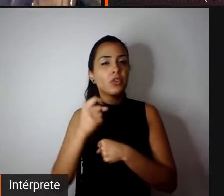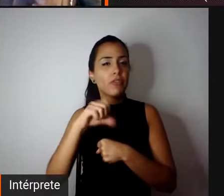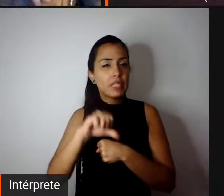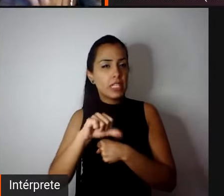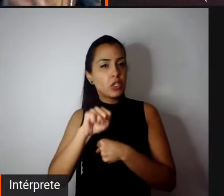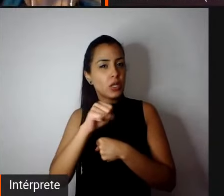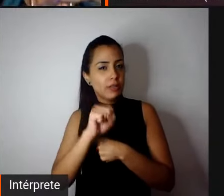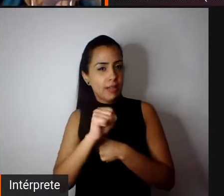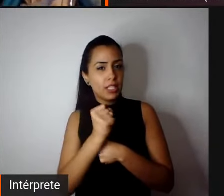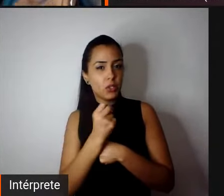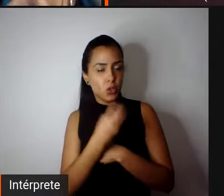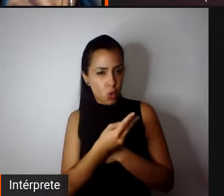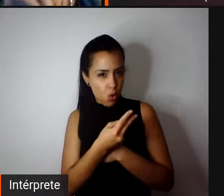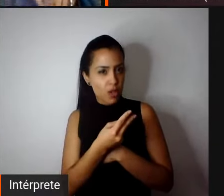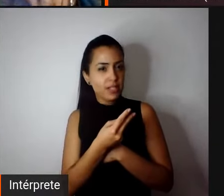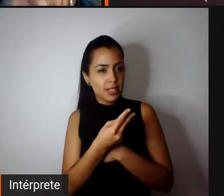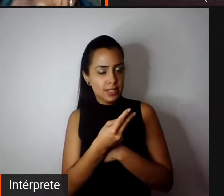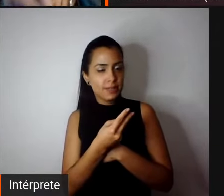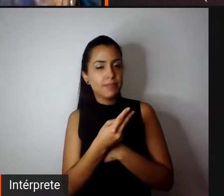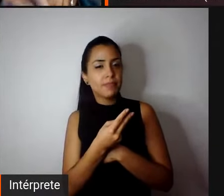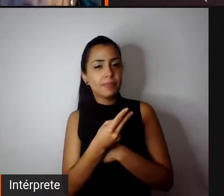1982, 92,